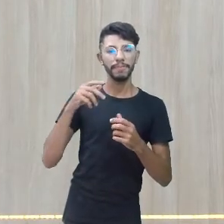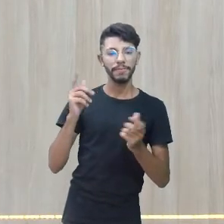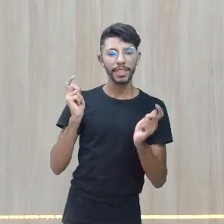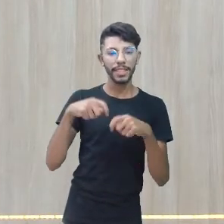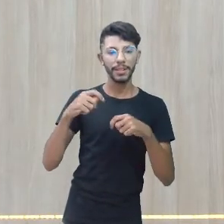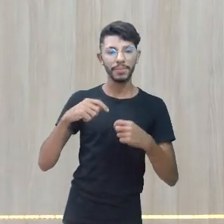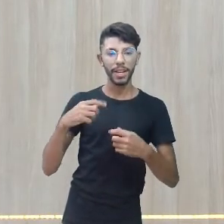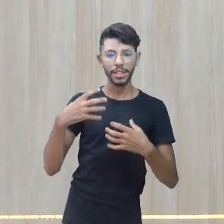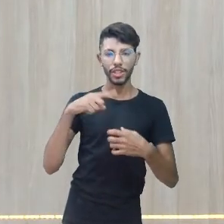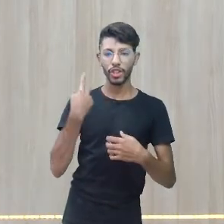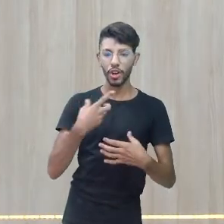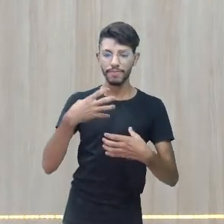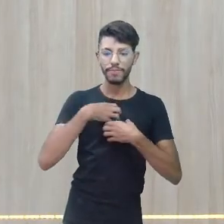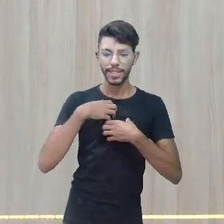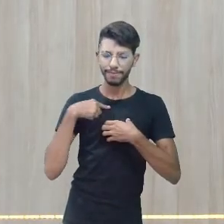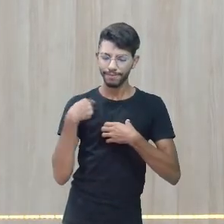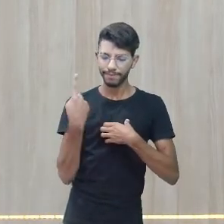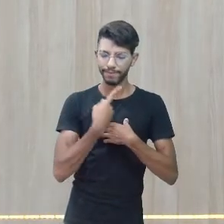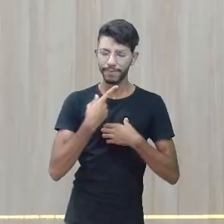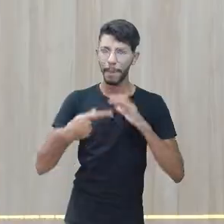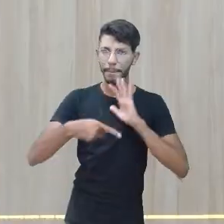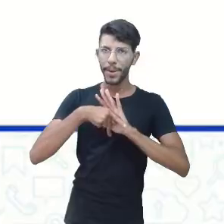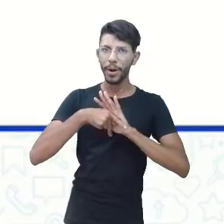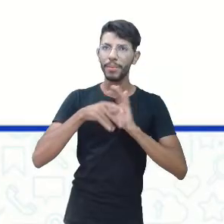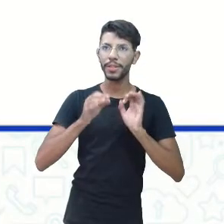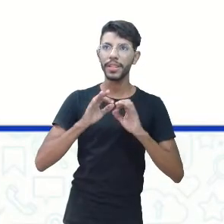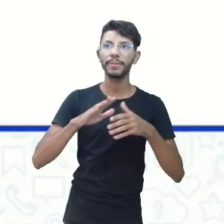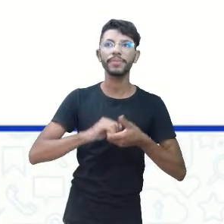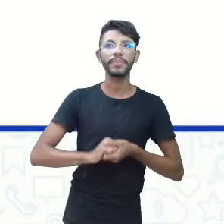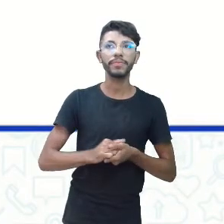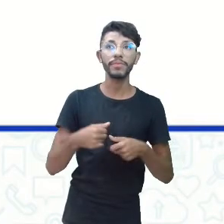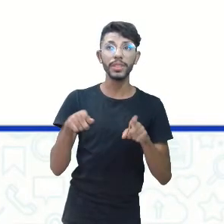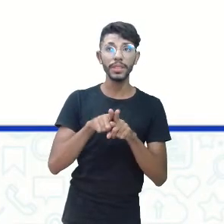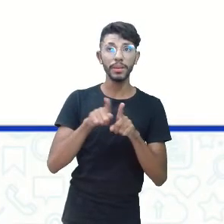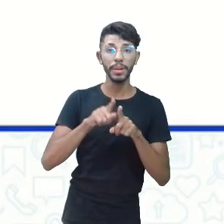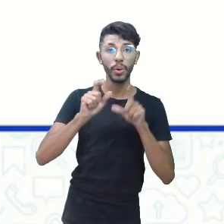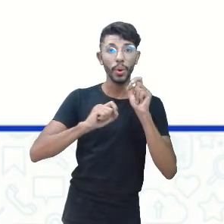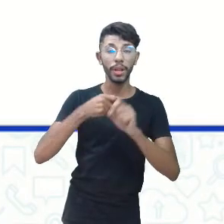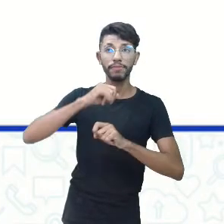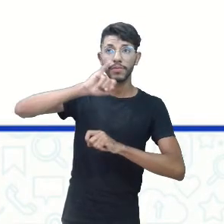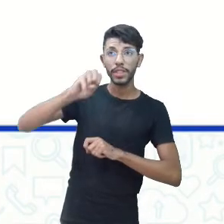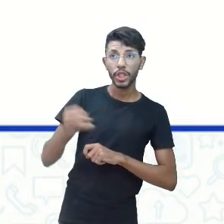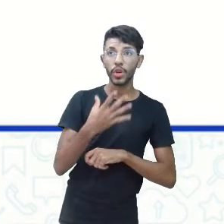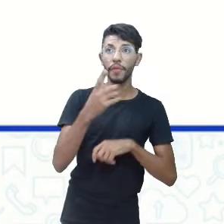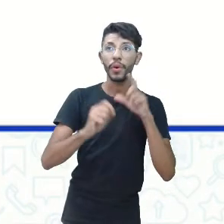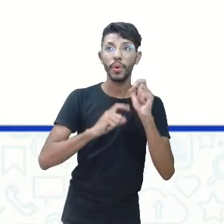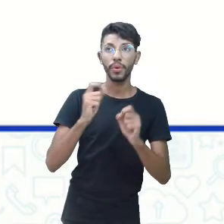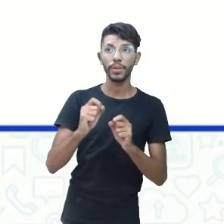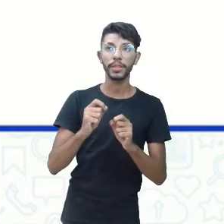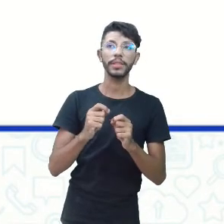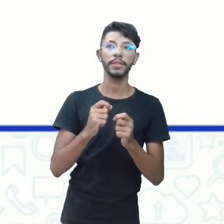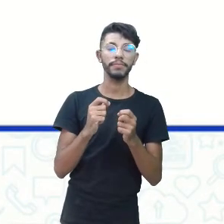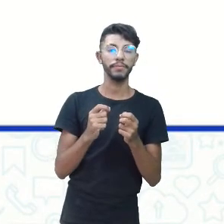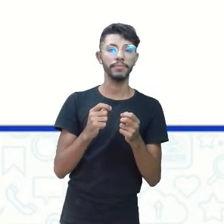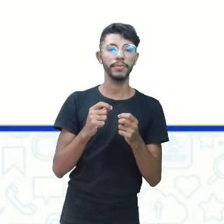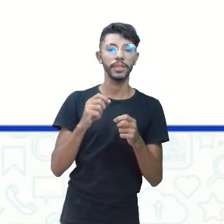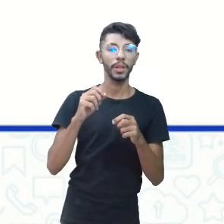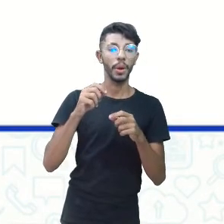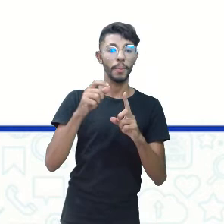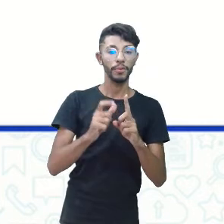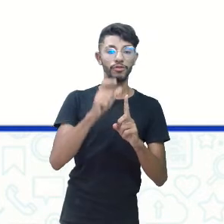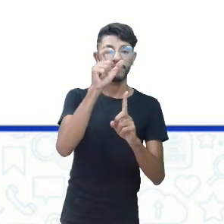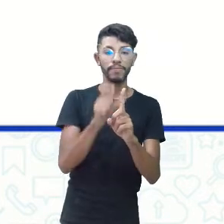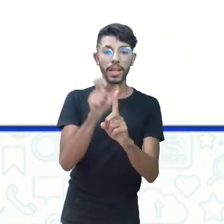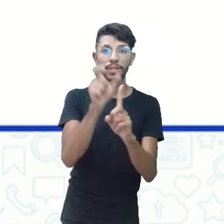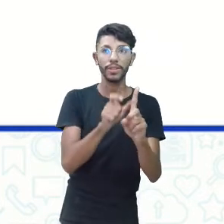muito interessante. Inovou também ao tornar os personagens responsáveis pelo sentido